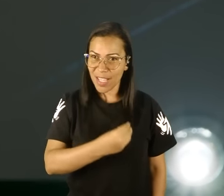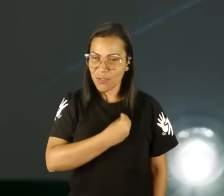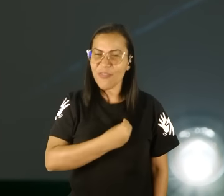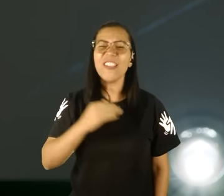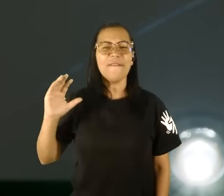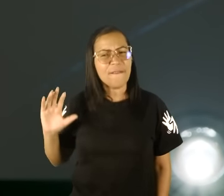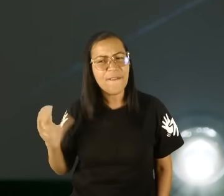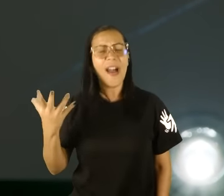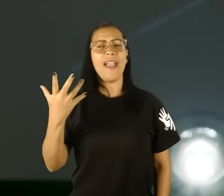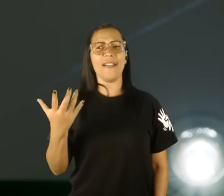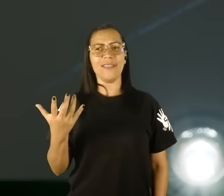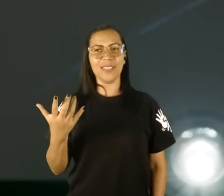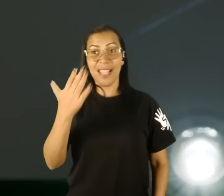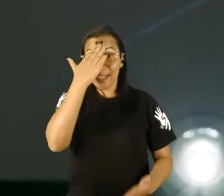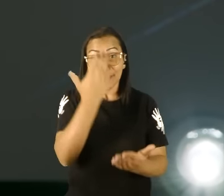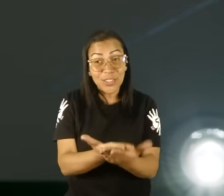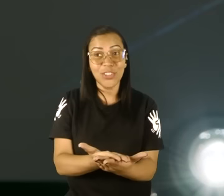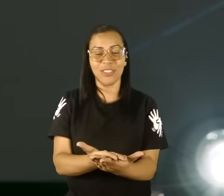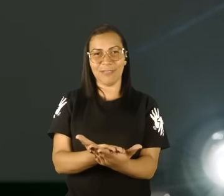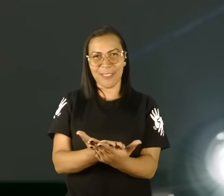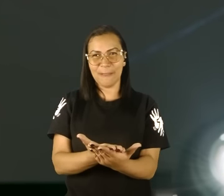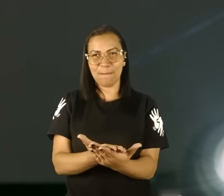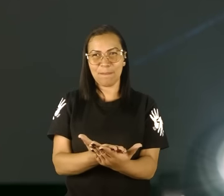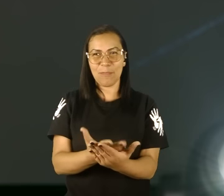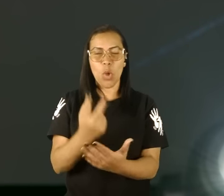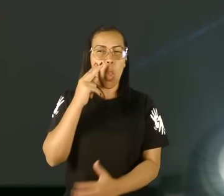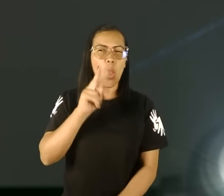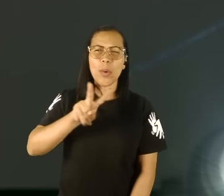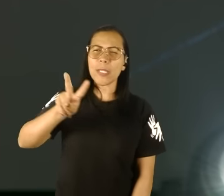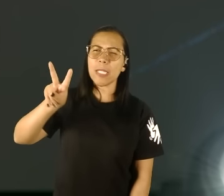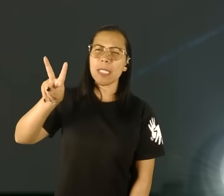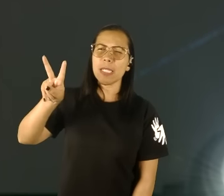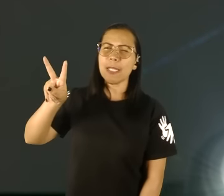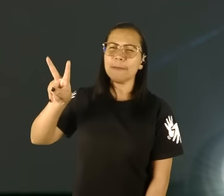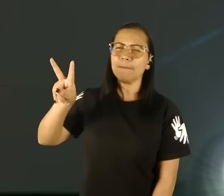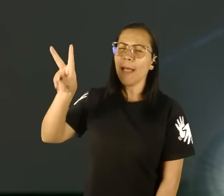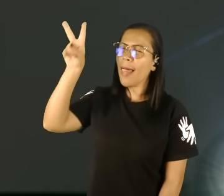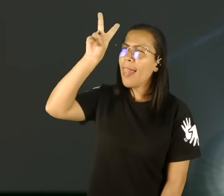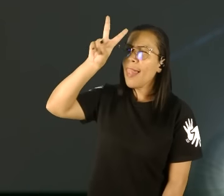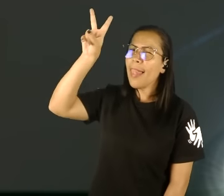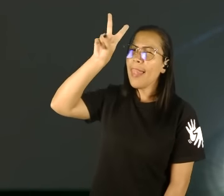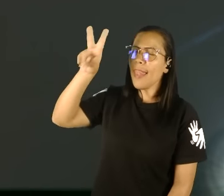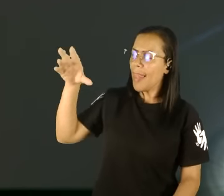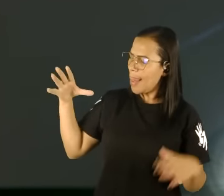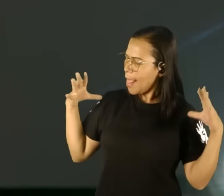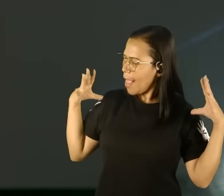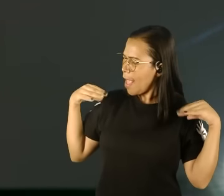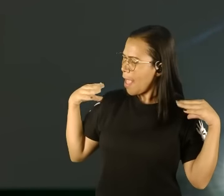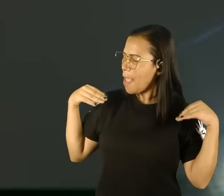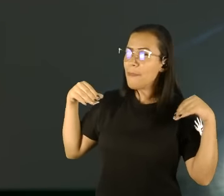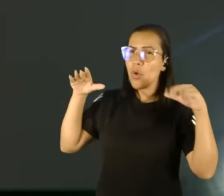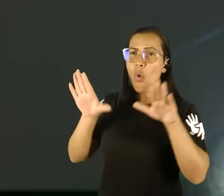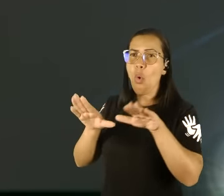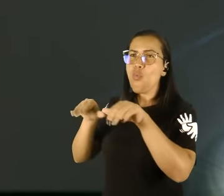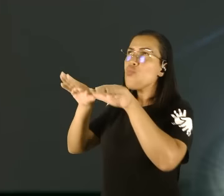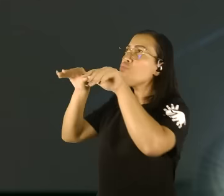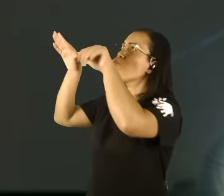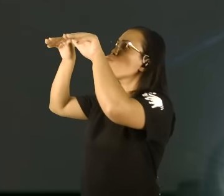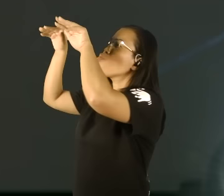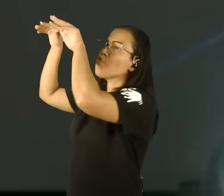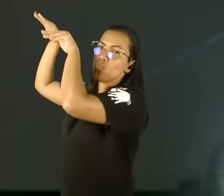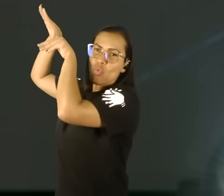Vai usar. Anjo subindo e descendo. Me lembra muito de Efésios 4:9,